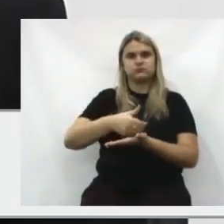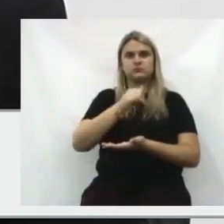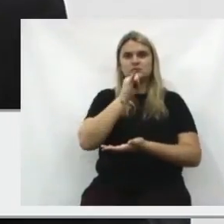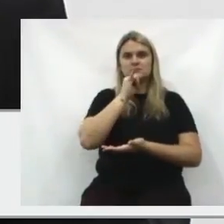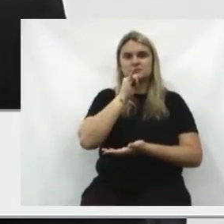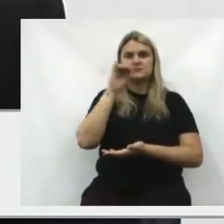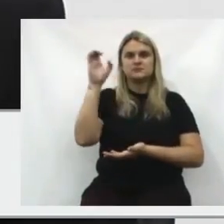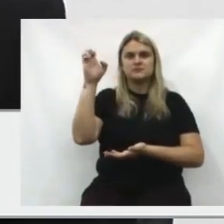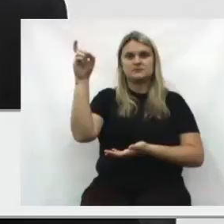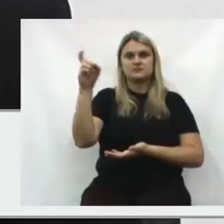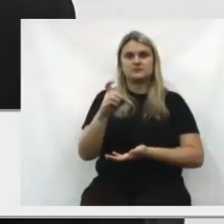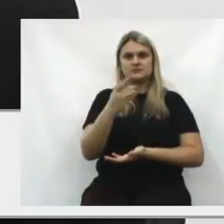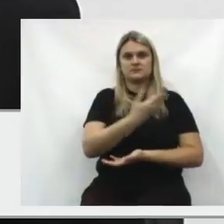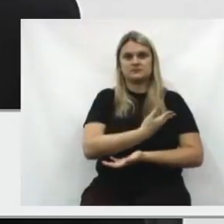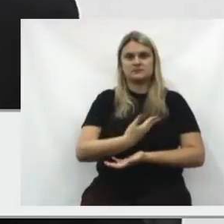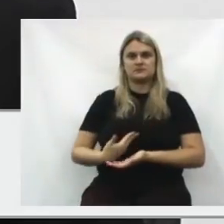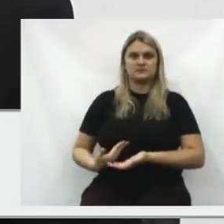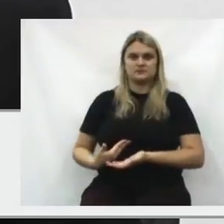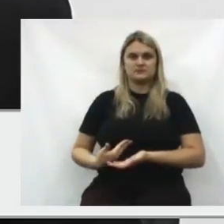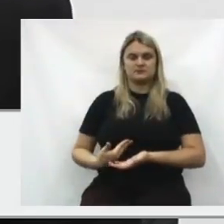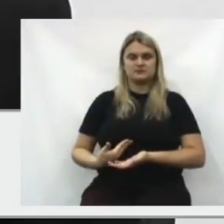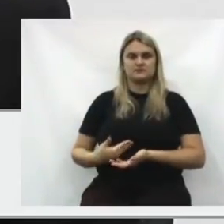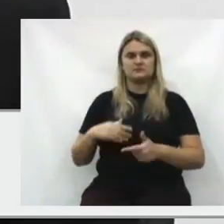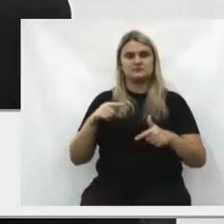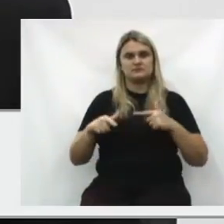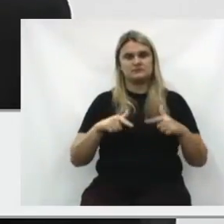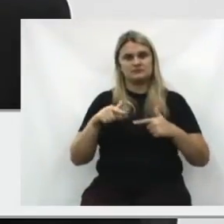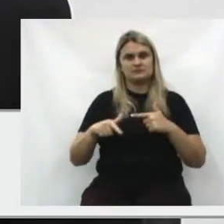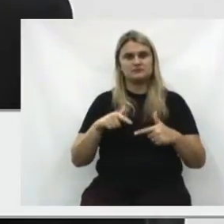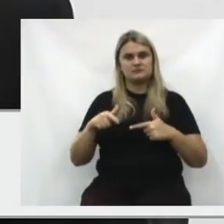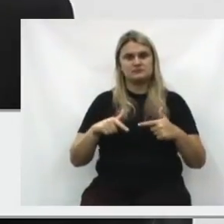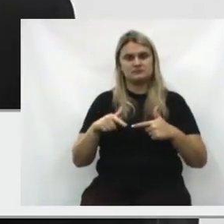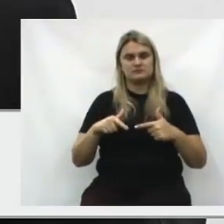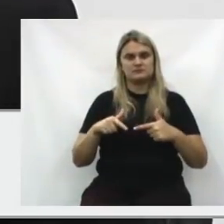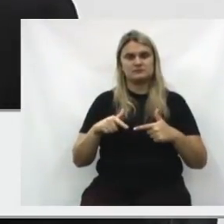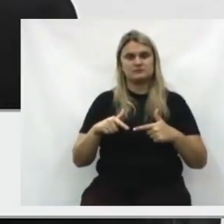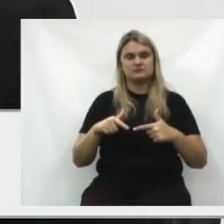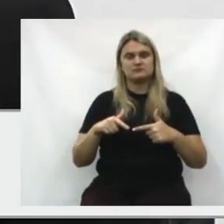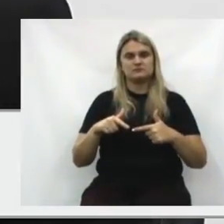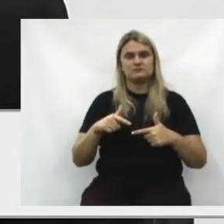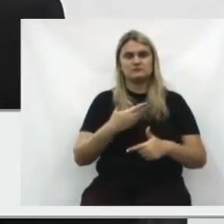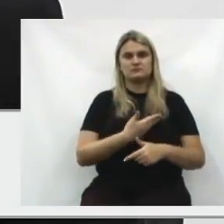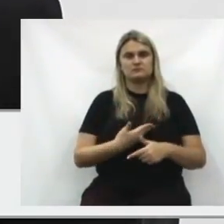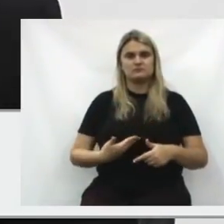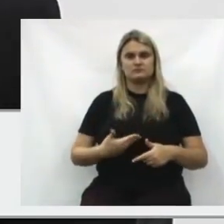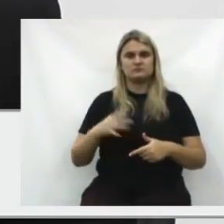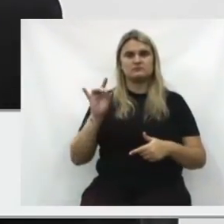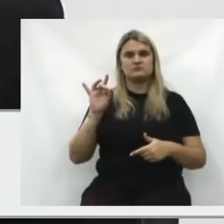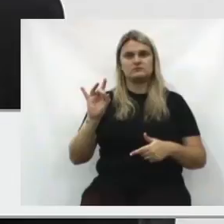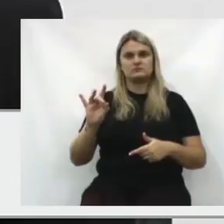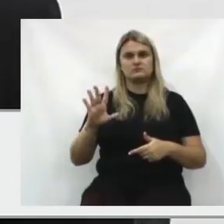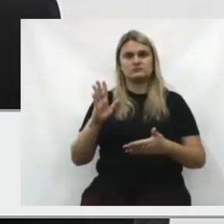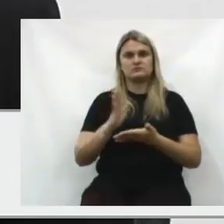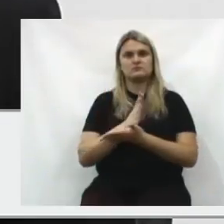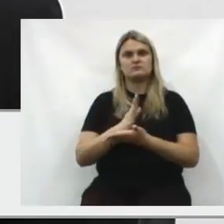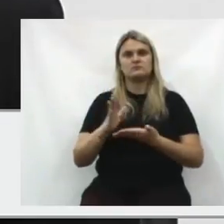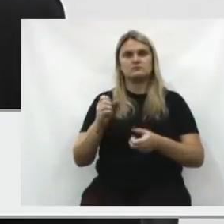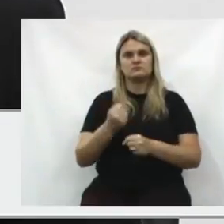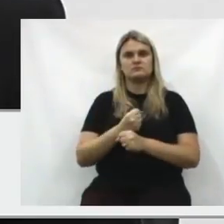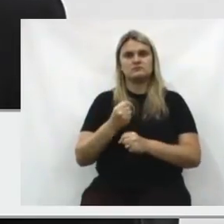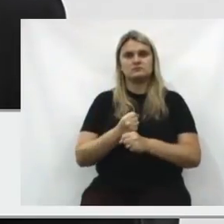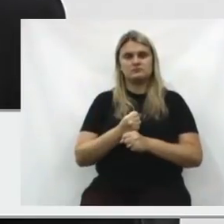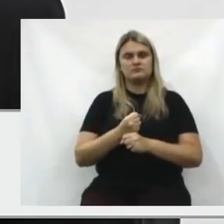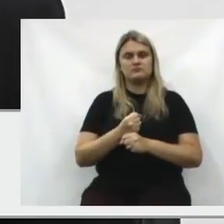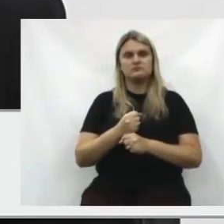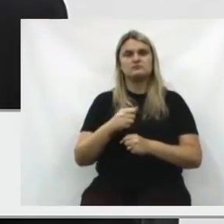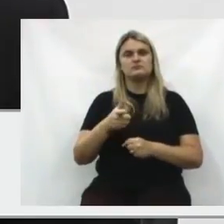aposentadorias exemplos de ex-governadores que trabalharam e exerceram seu mandato